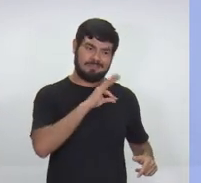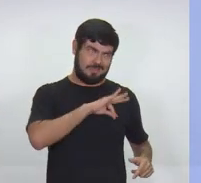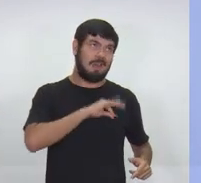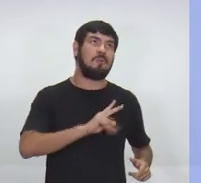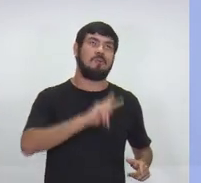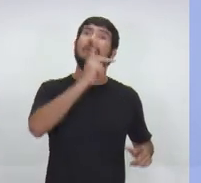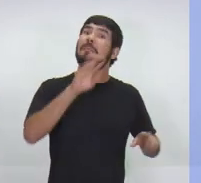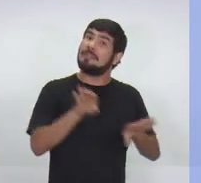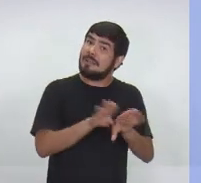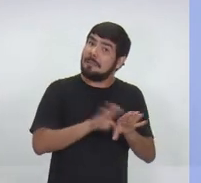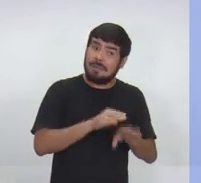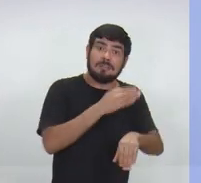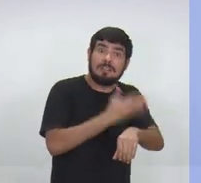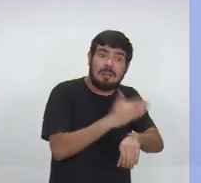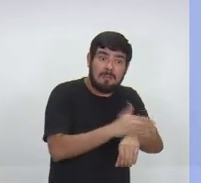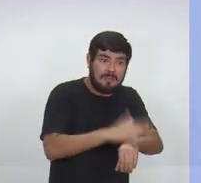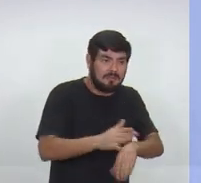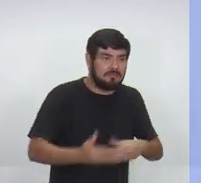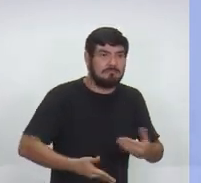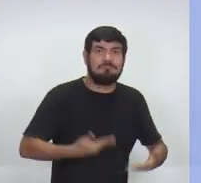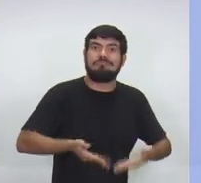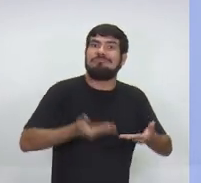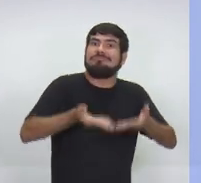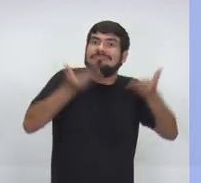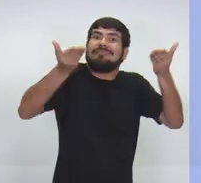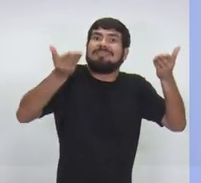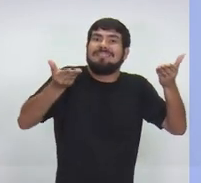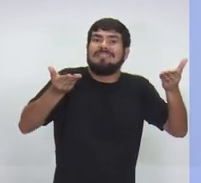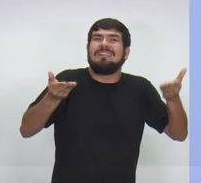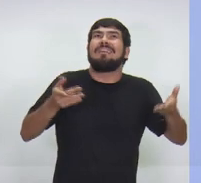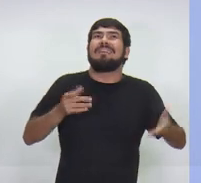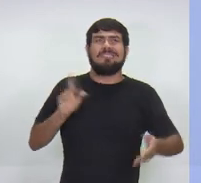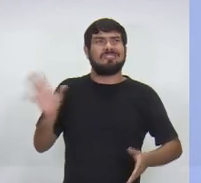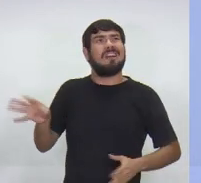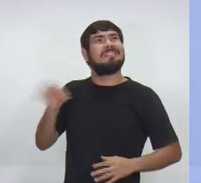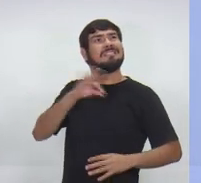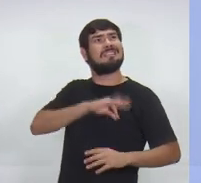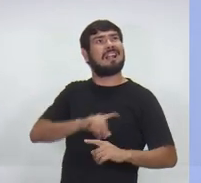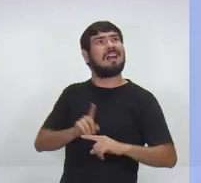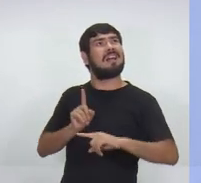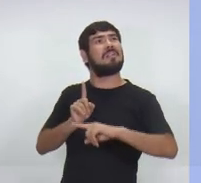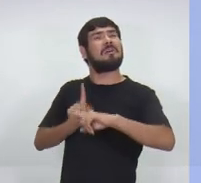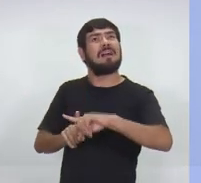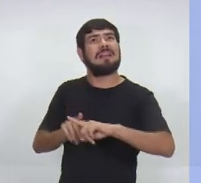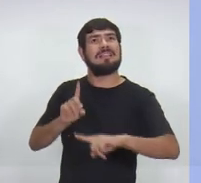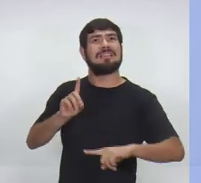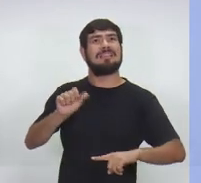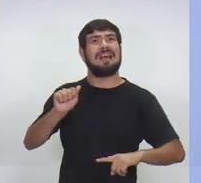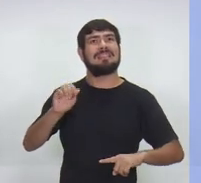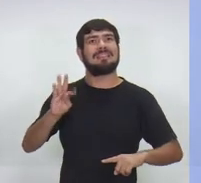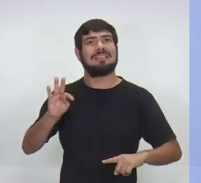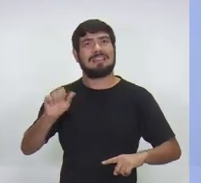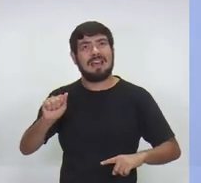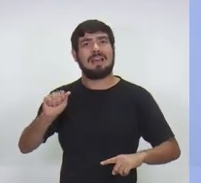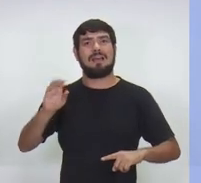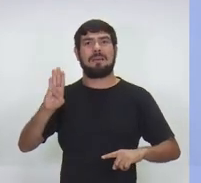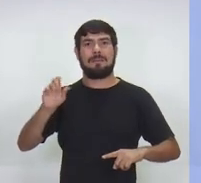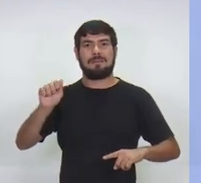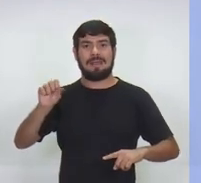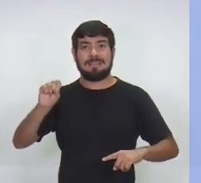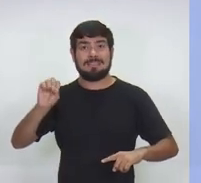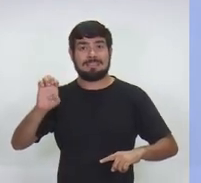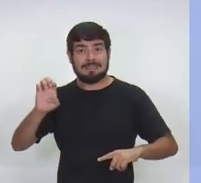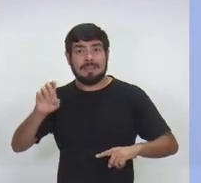quando ele recebe a data base e eu paguei também o abono fundeb porque os a sobra sempre foi com os